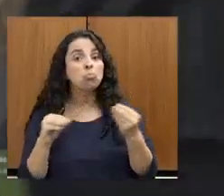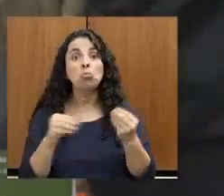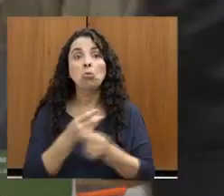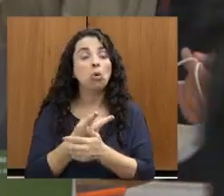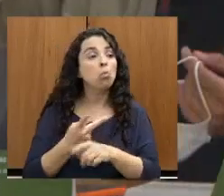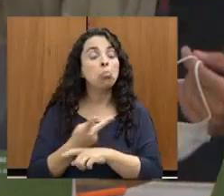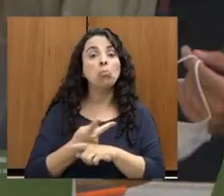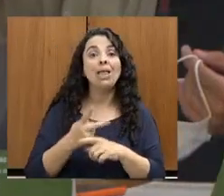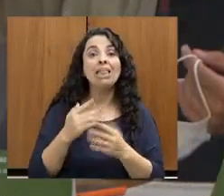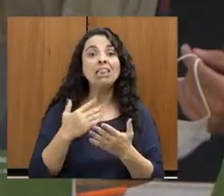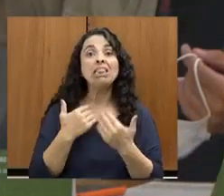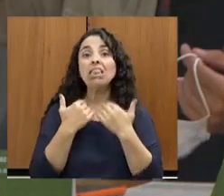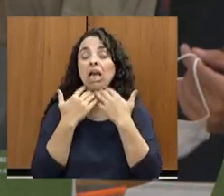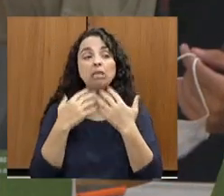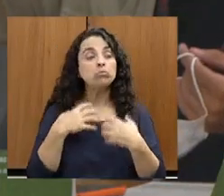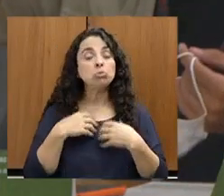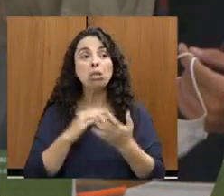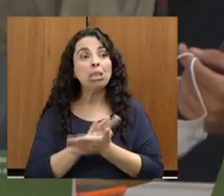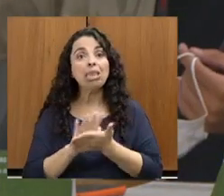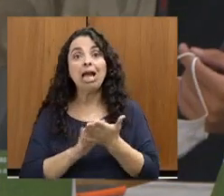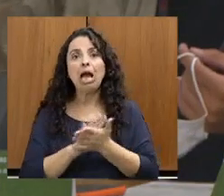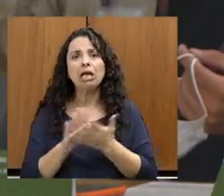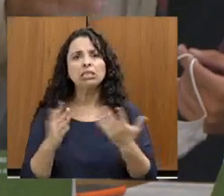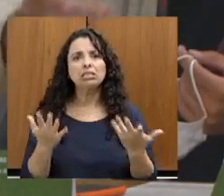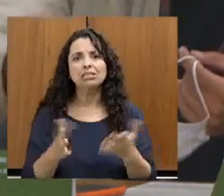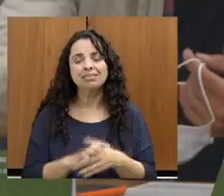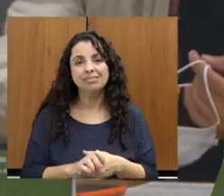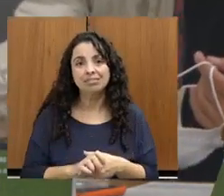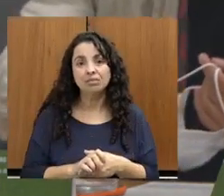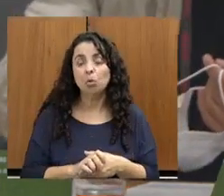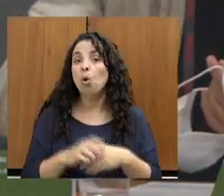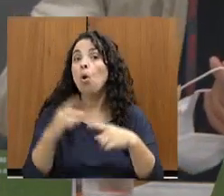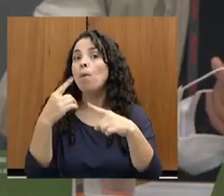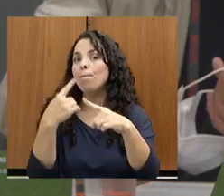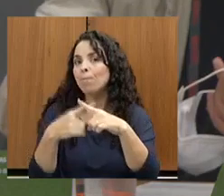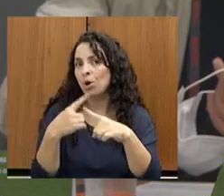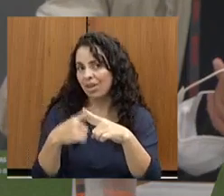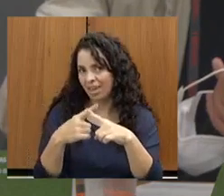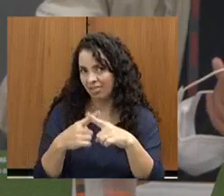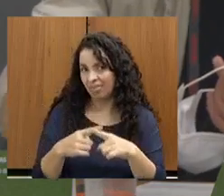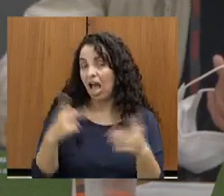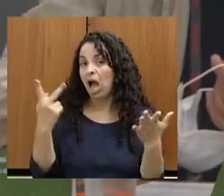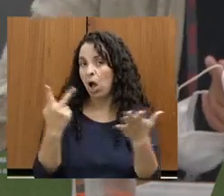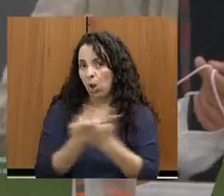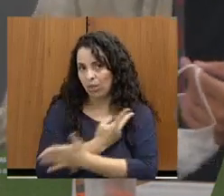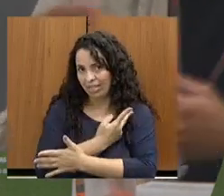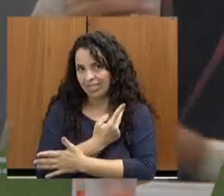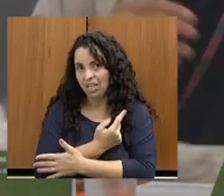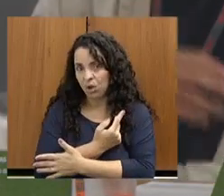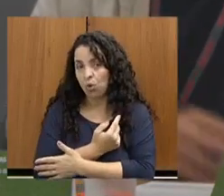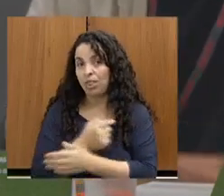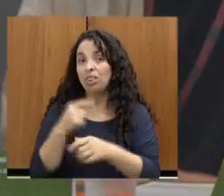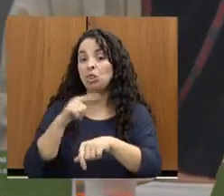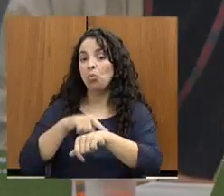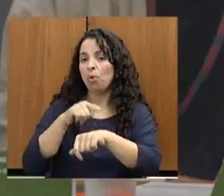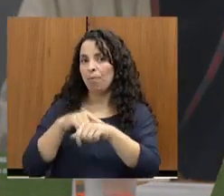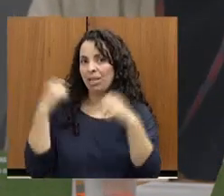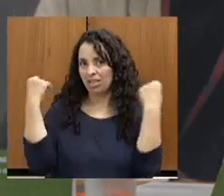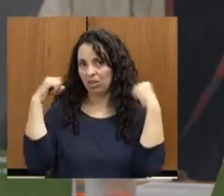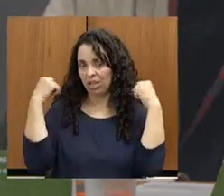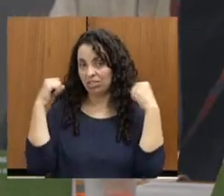na educação física houve uma queimada vingativa, nome esse dado pelos professores de educação física.